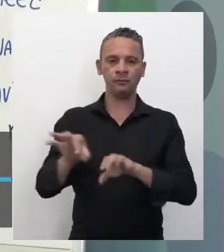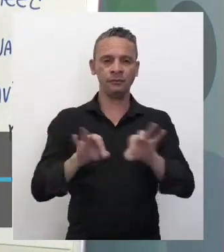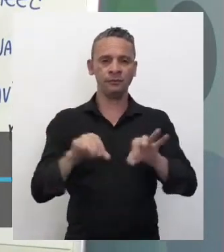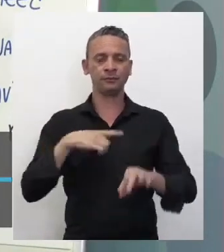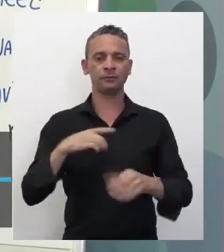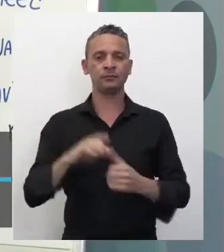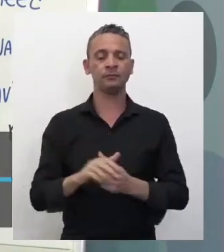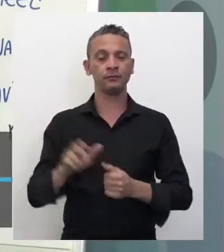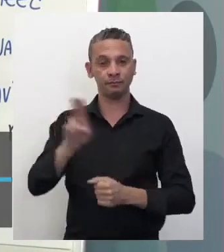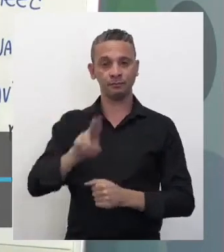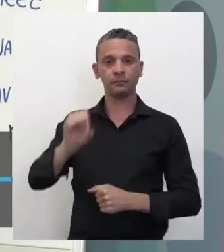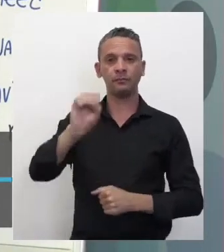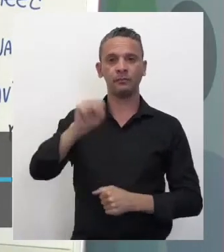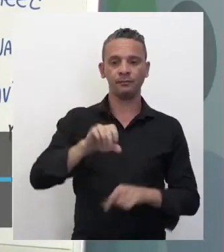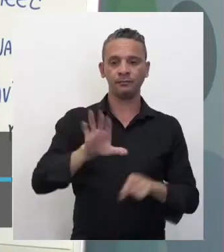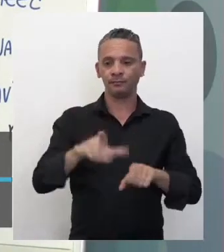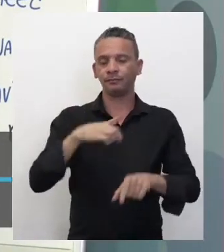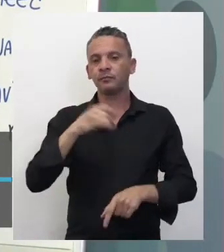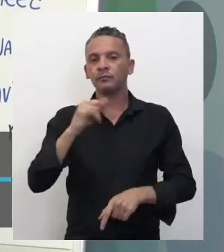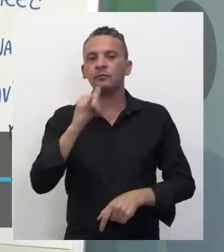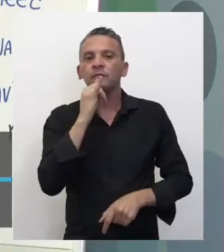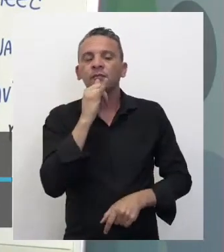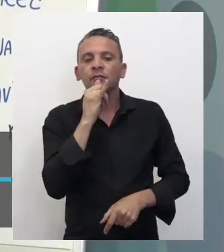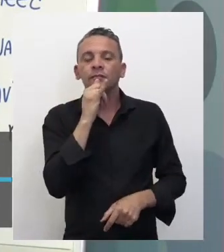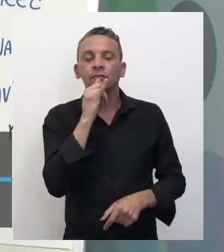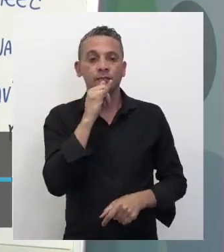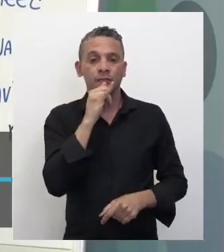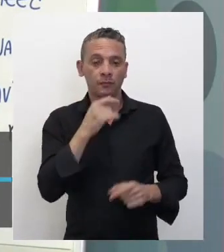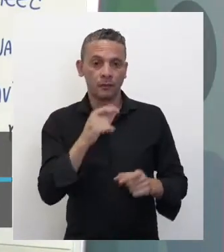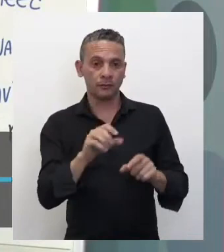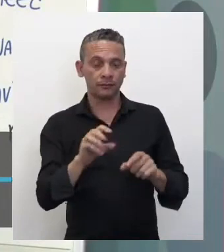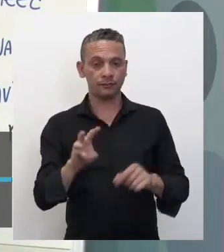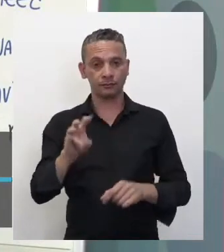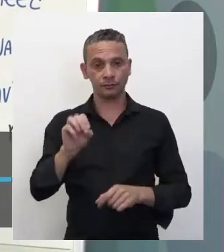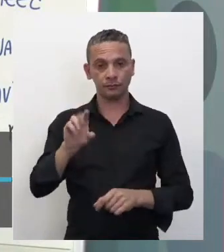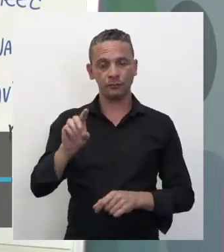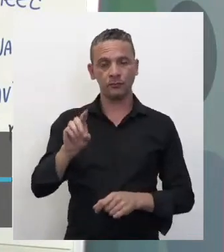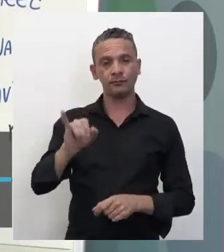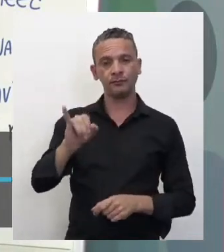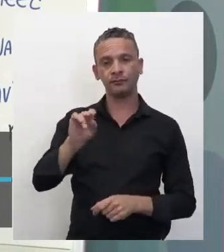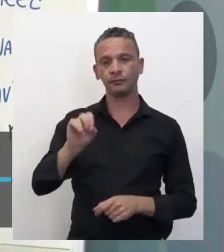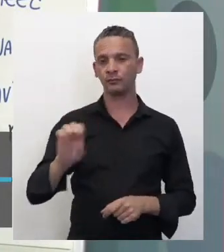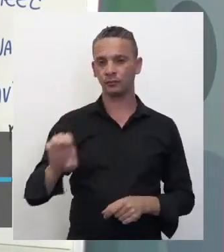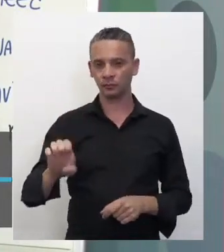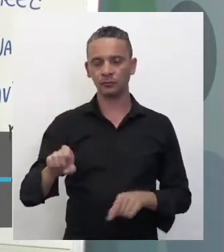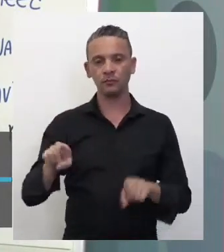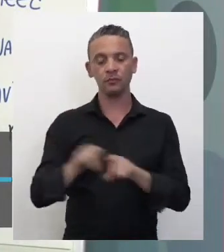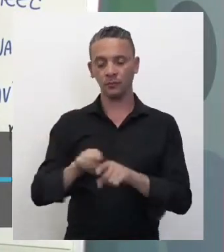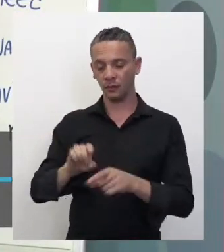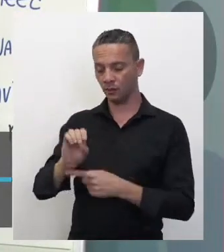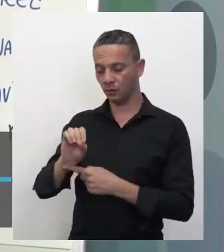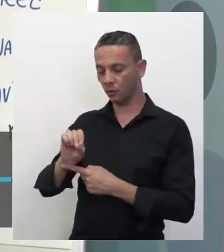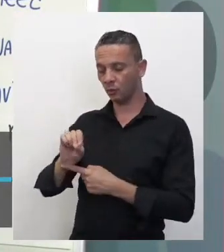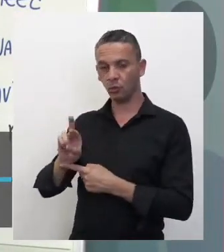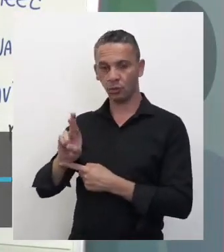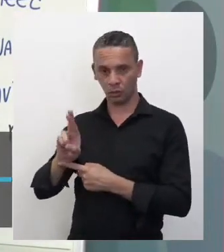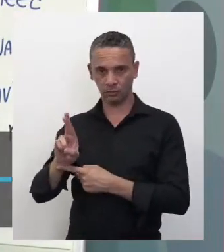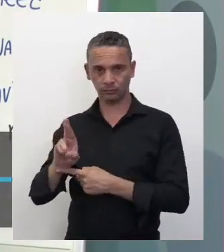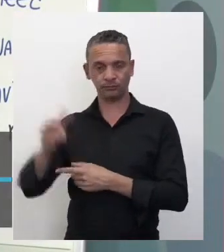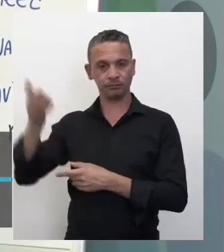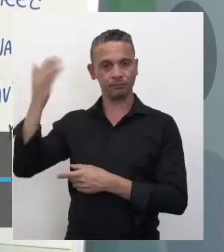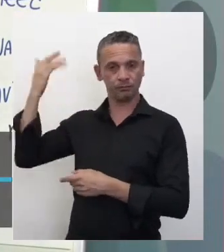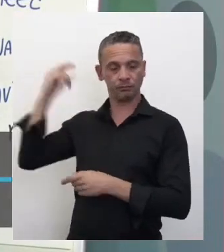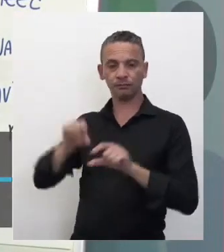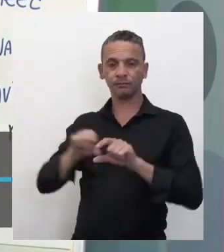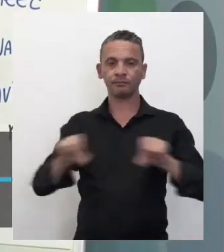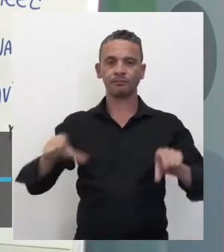então se eu tivesse ali a voz passiva completinha, seria were used. Aí eu teria o verbo were no passado, como vocês sublinharam